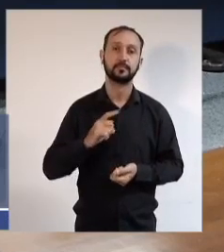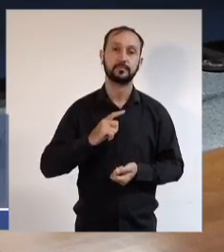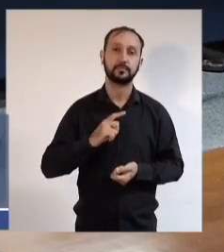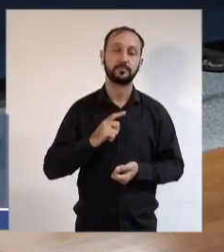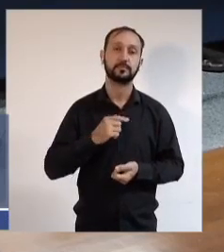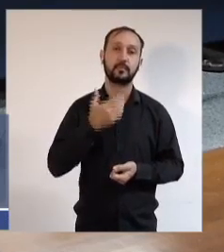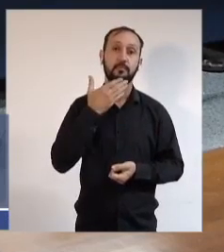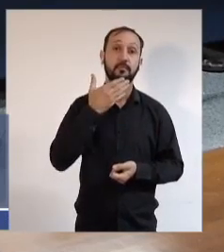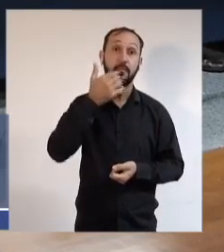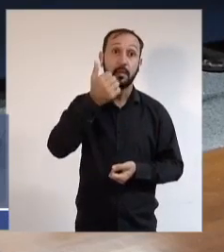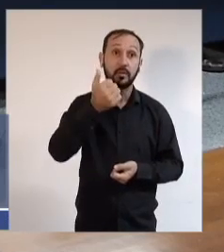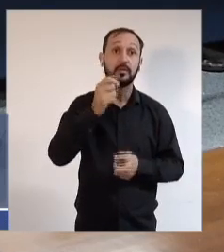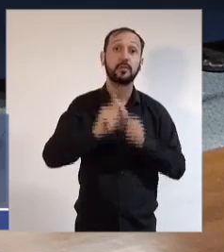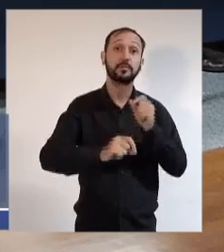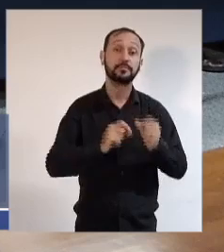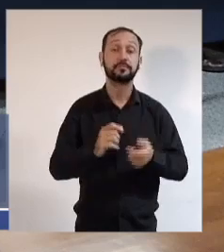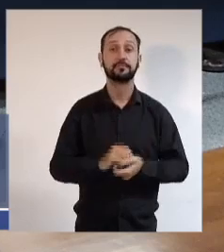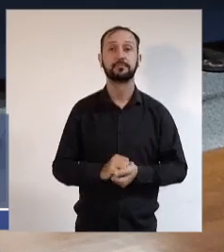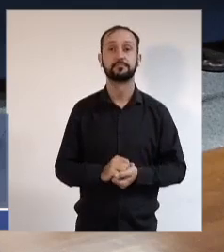aprimoramento